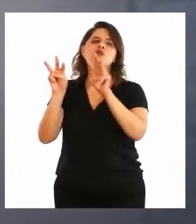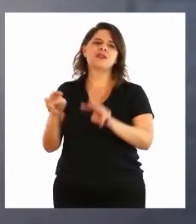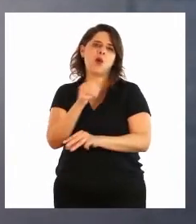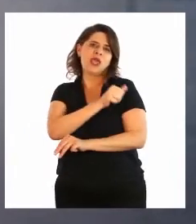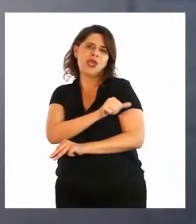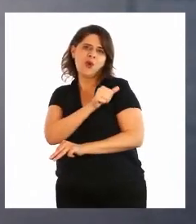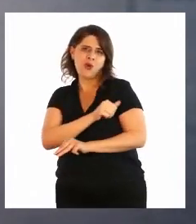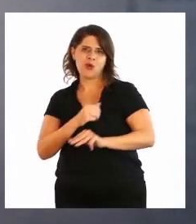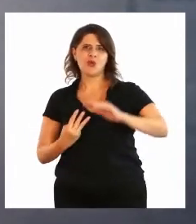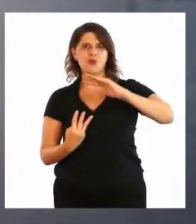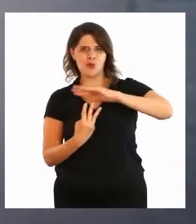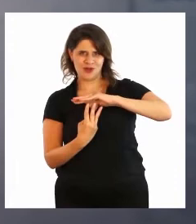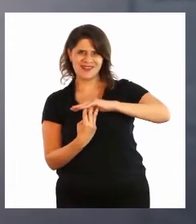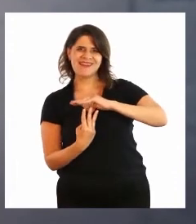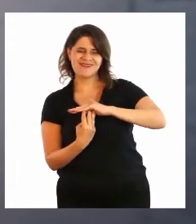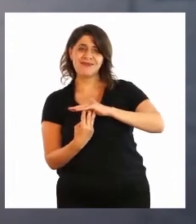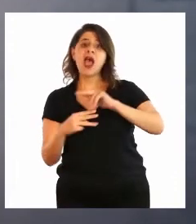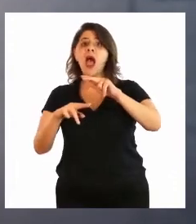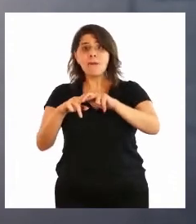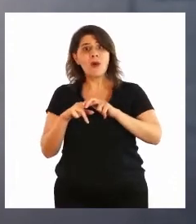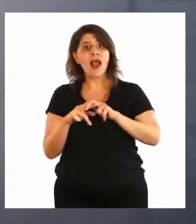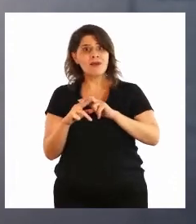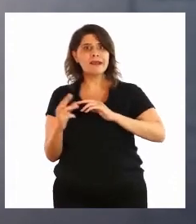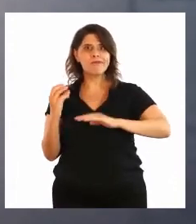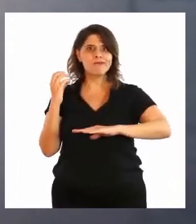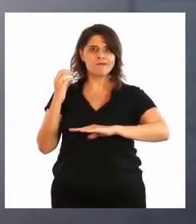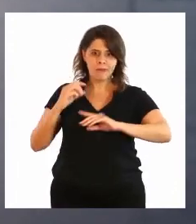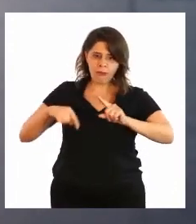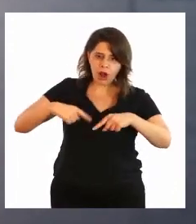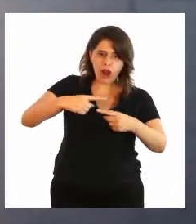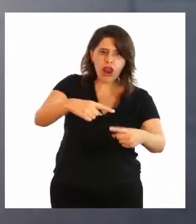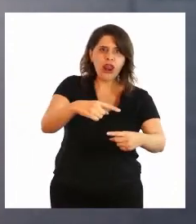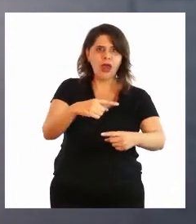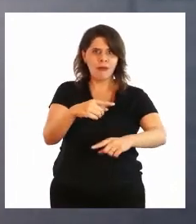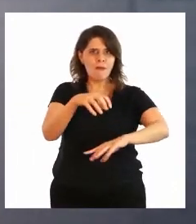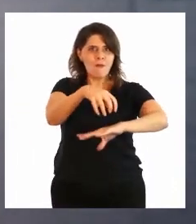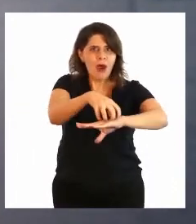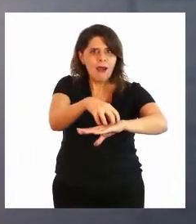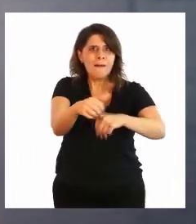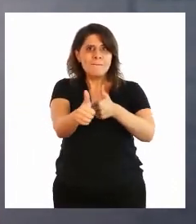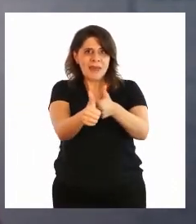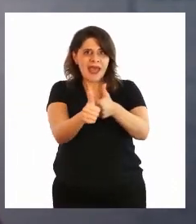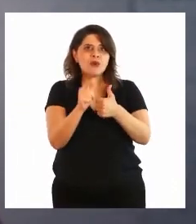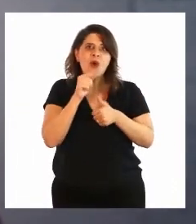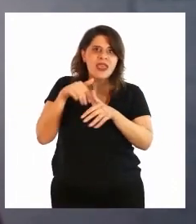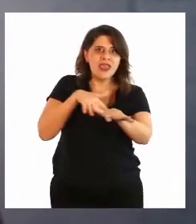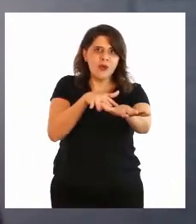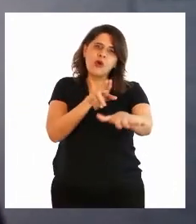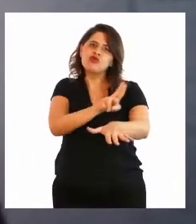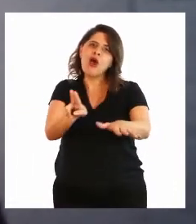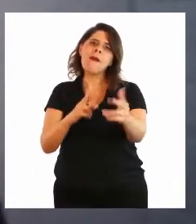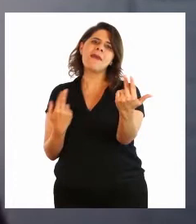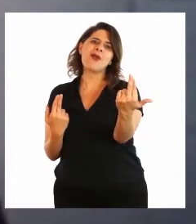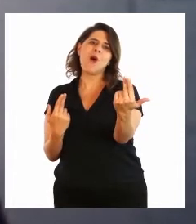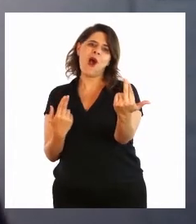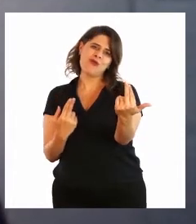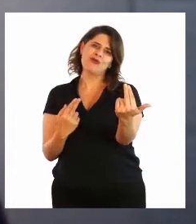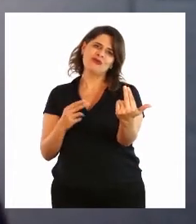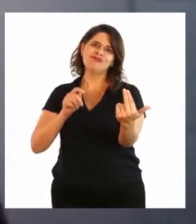ali no riacho de Bendegó, esse acabou sendo o nome dado ao meteorito.